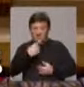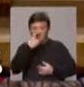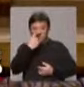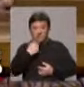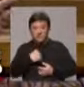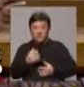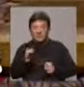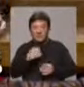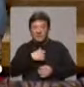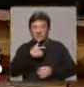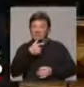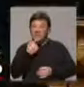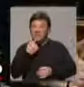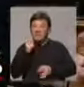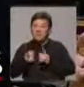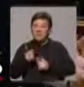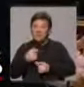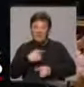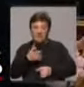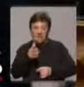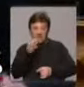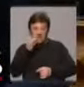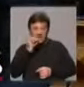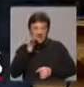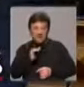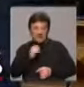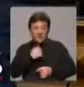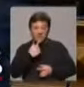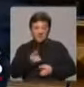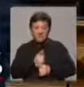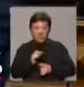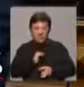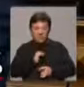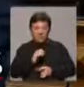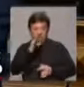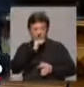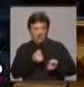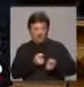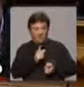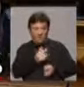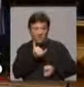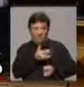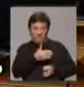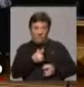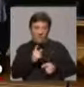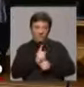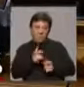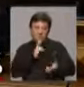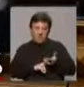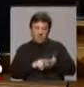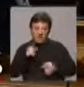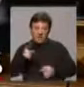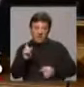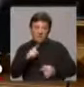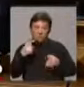nem adjetivar. Quem tenta justificar a sua governação com 2011 é porque, na realidade,